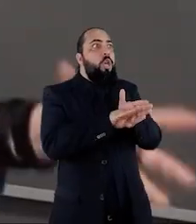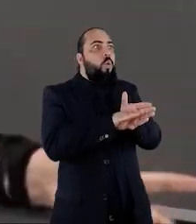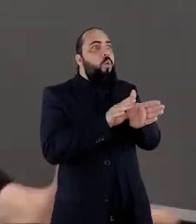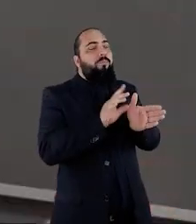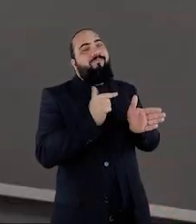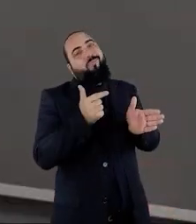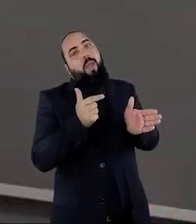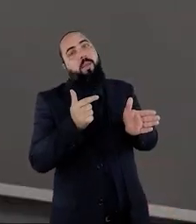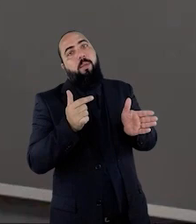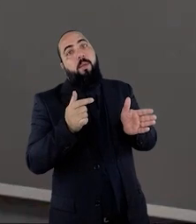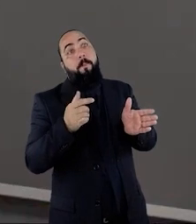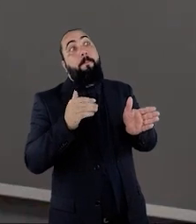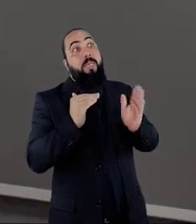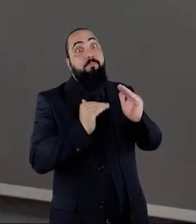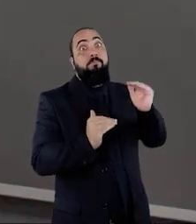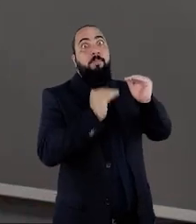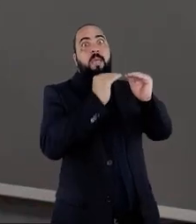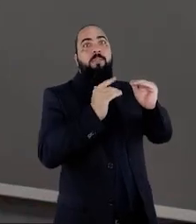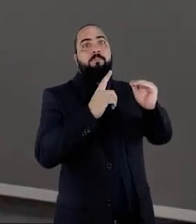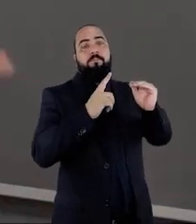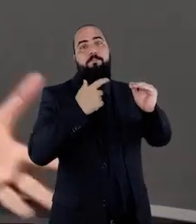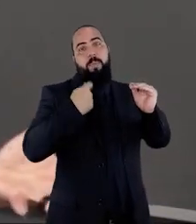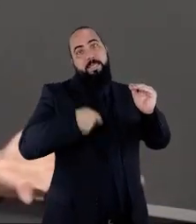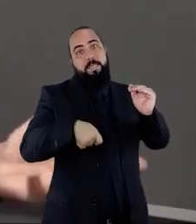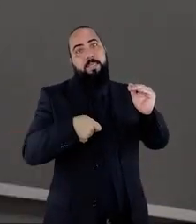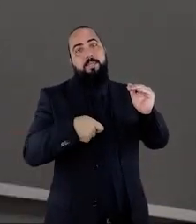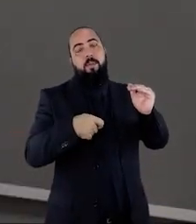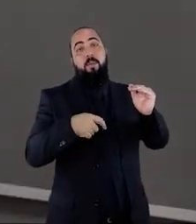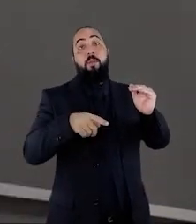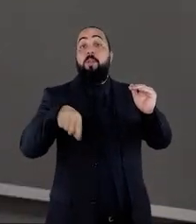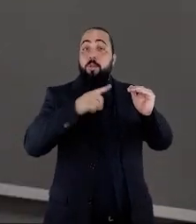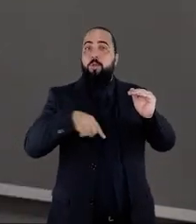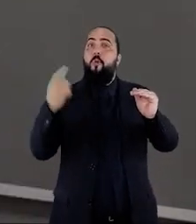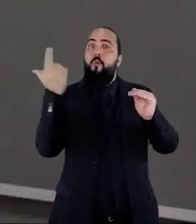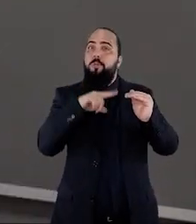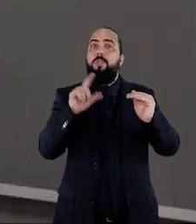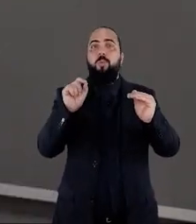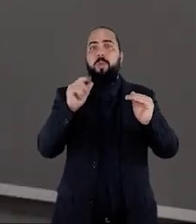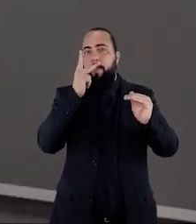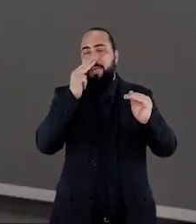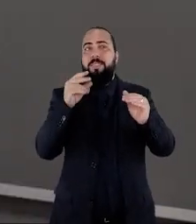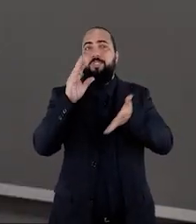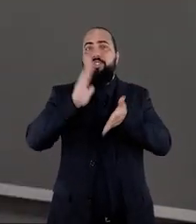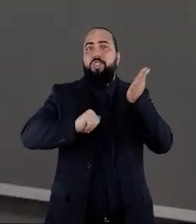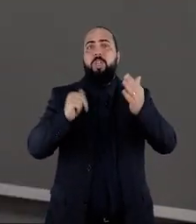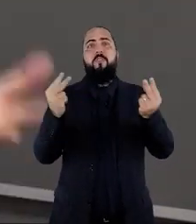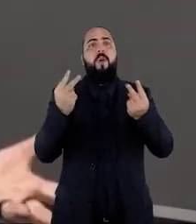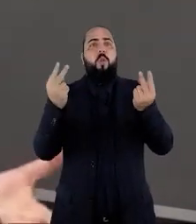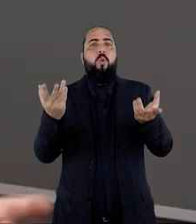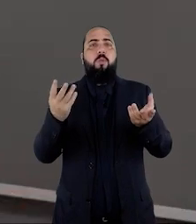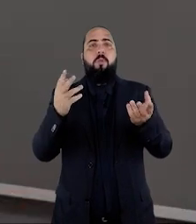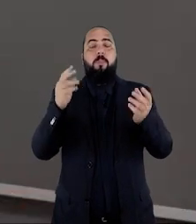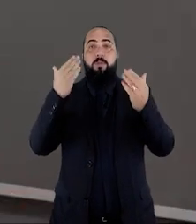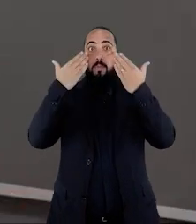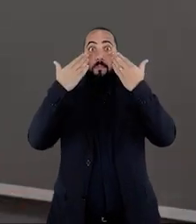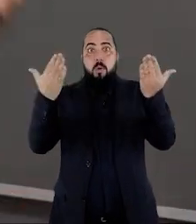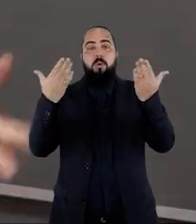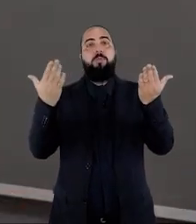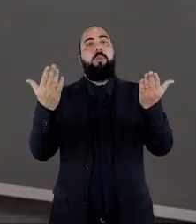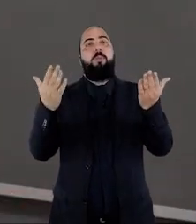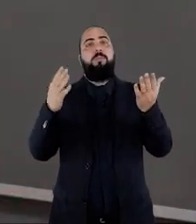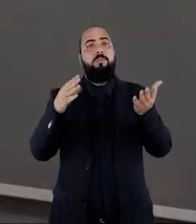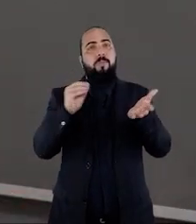Não chegou onde a gente queria que chegasse. Não chegou onde deveria chegar. A gente pode estar, dessa maneira, desvalorizando,